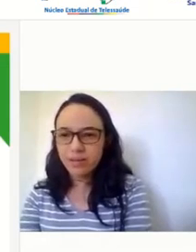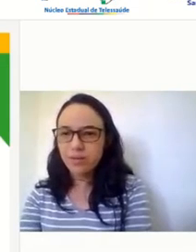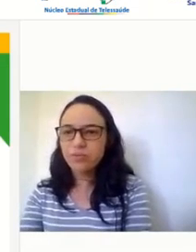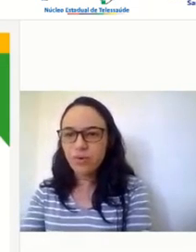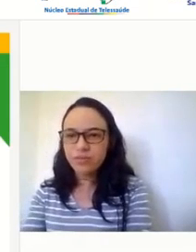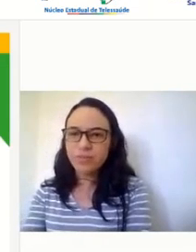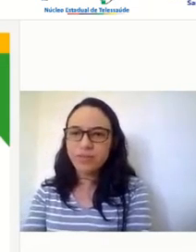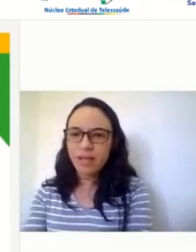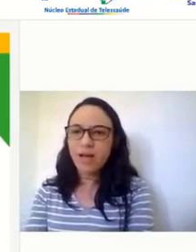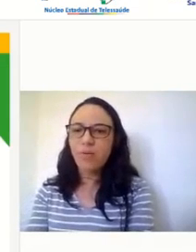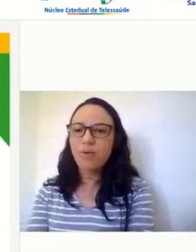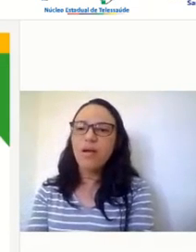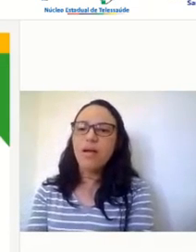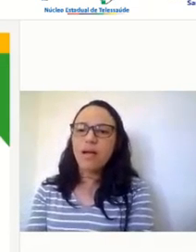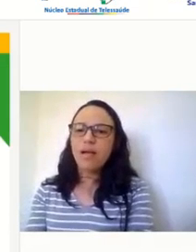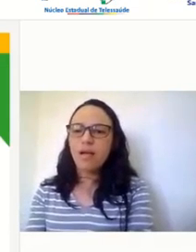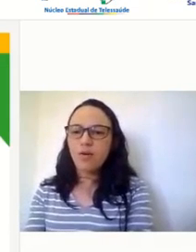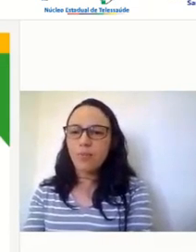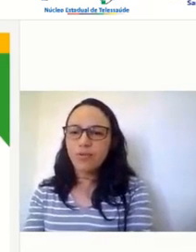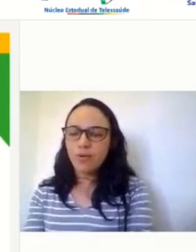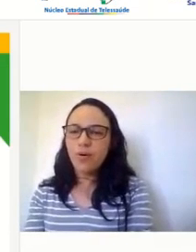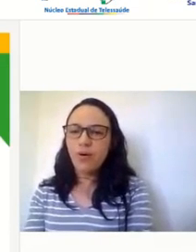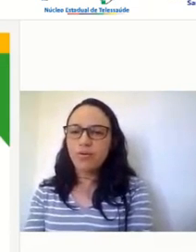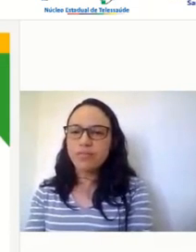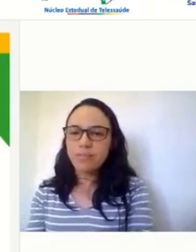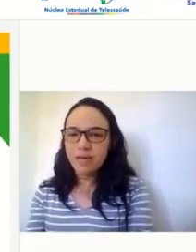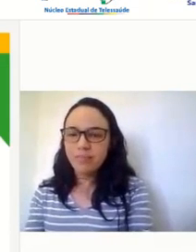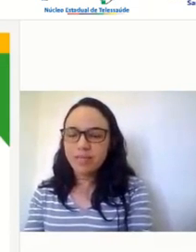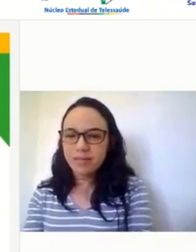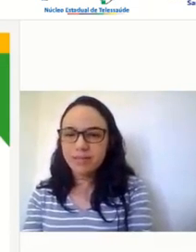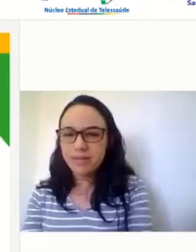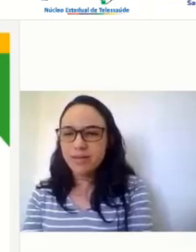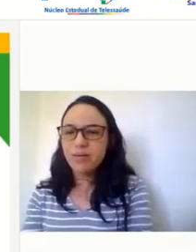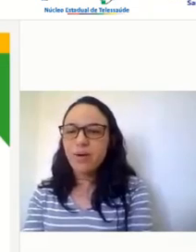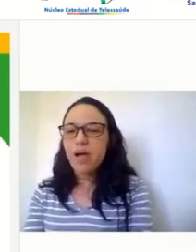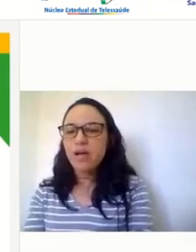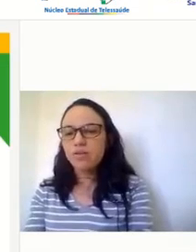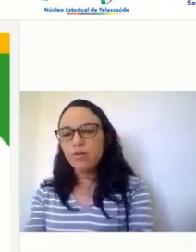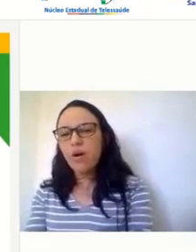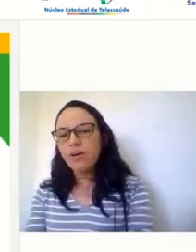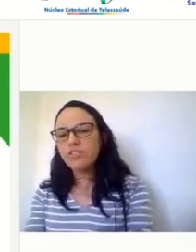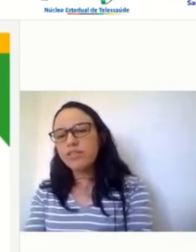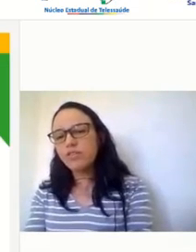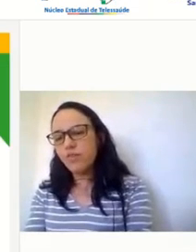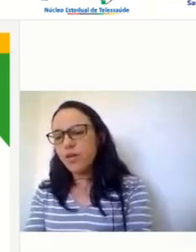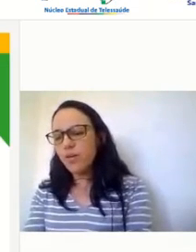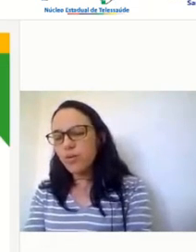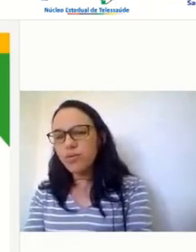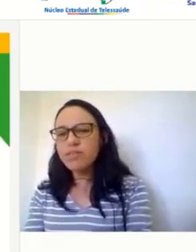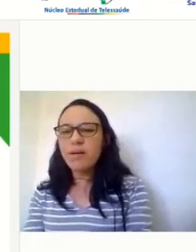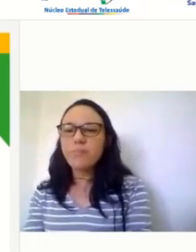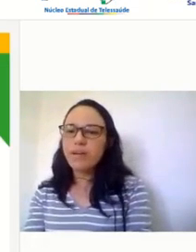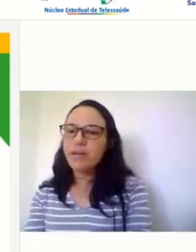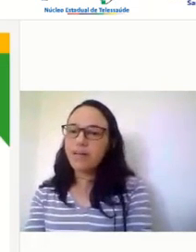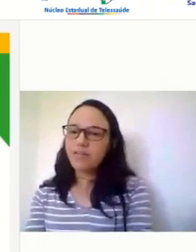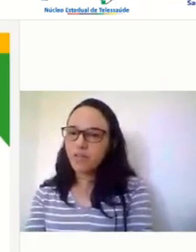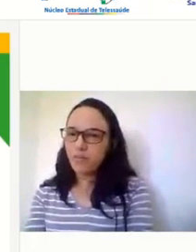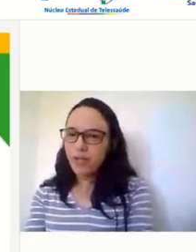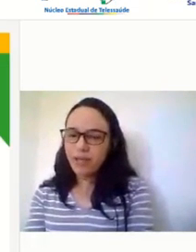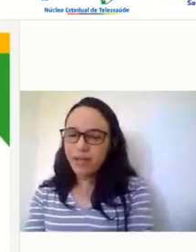protocolo de paramentação do palavra entre foi inclusa partiu gravar um civil